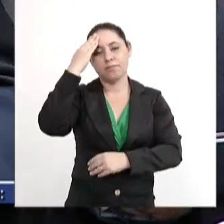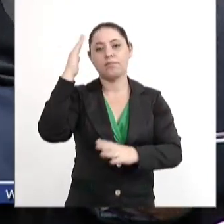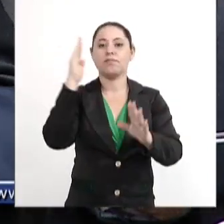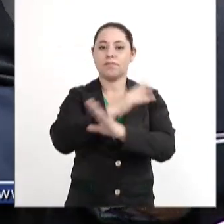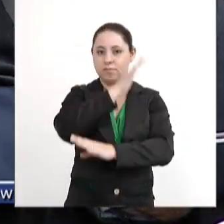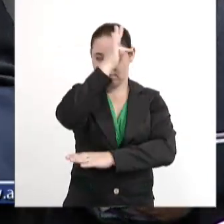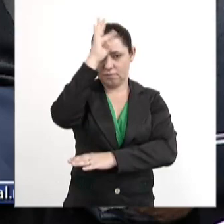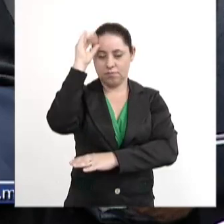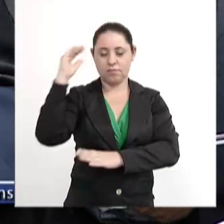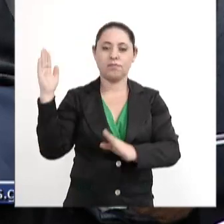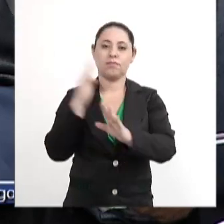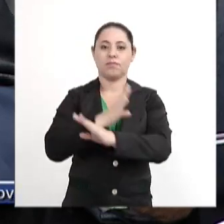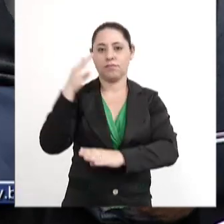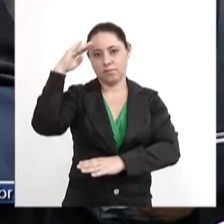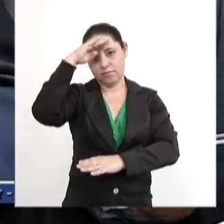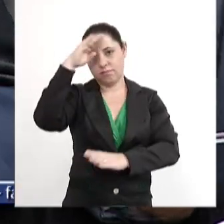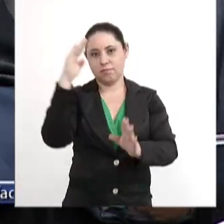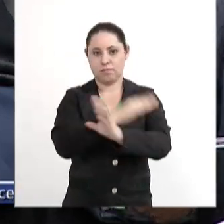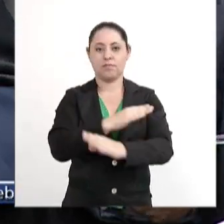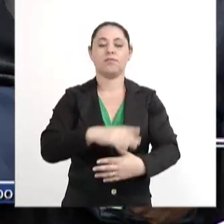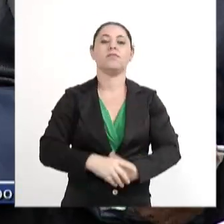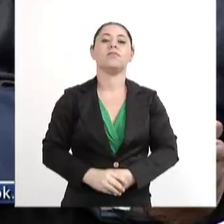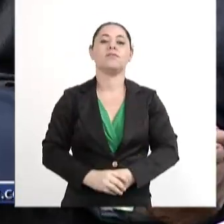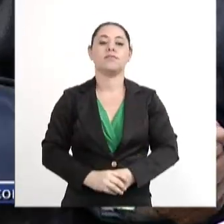Orro transfere, Cabalmi transfere.